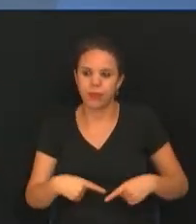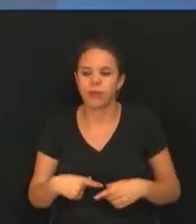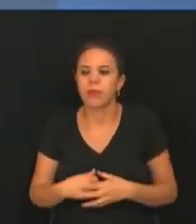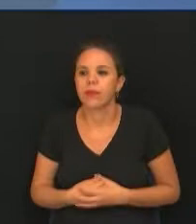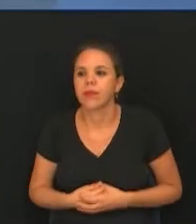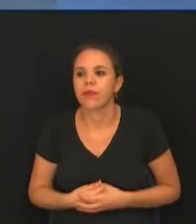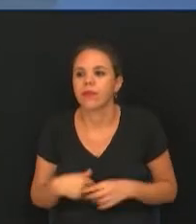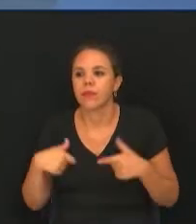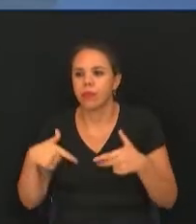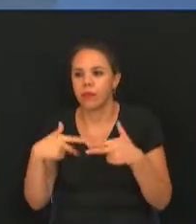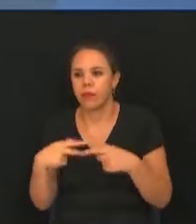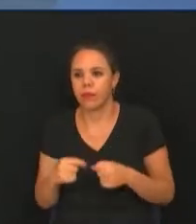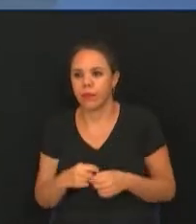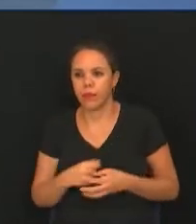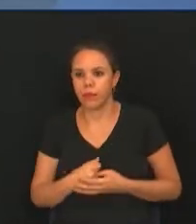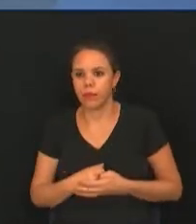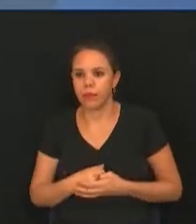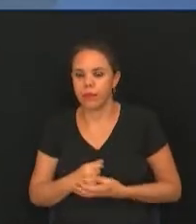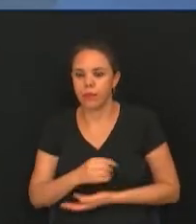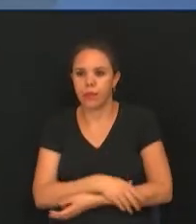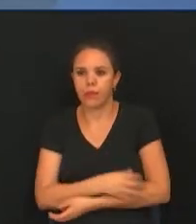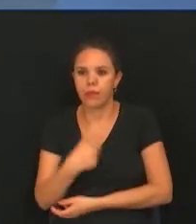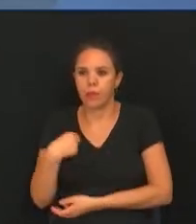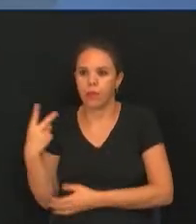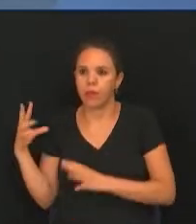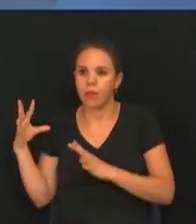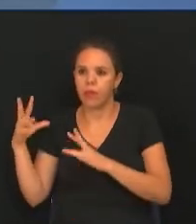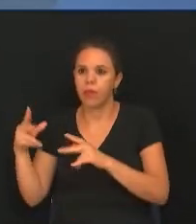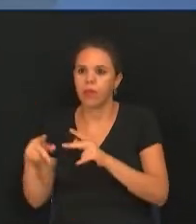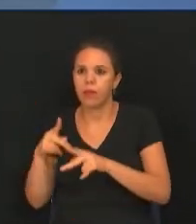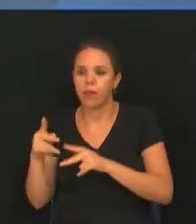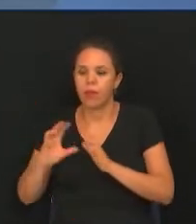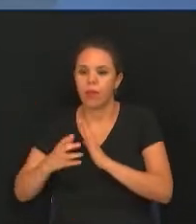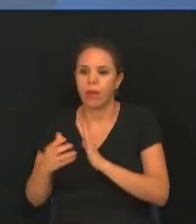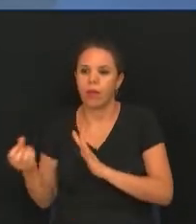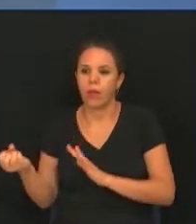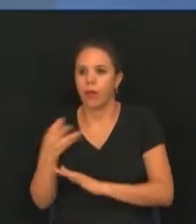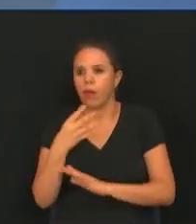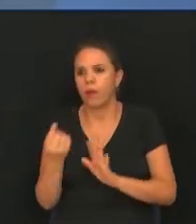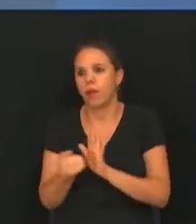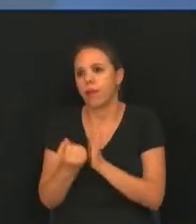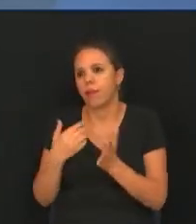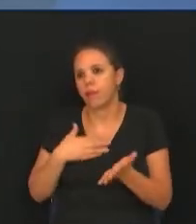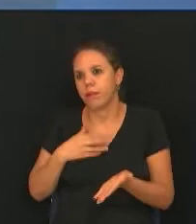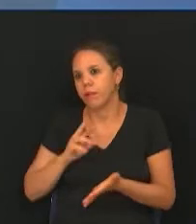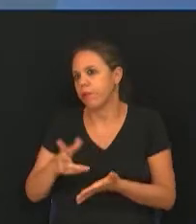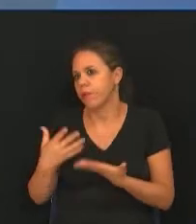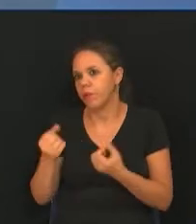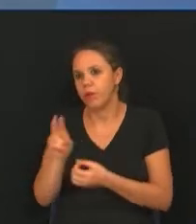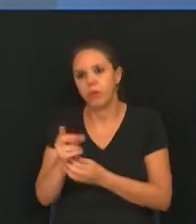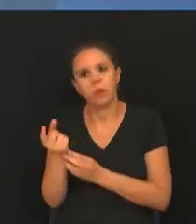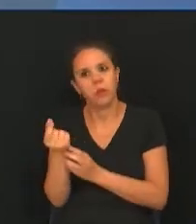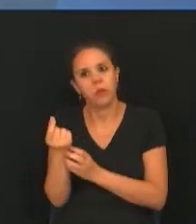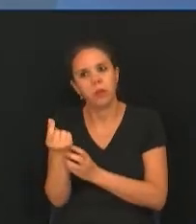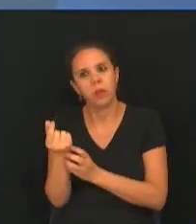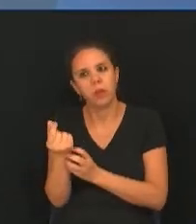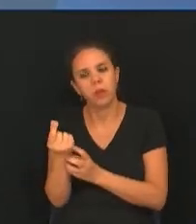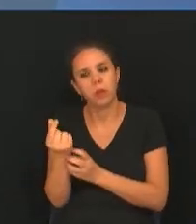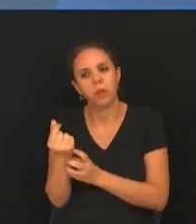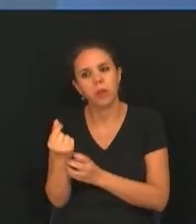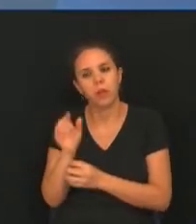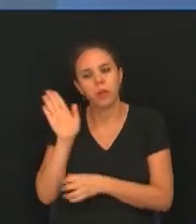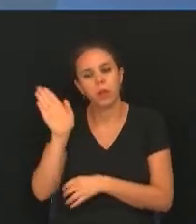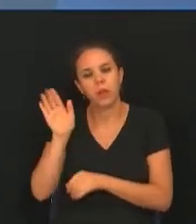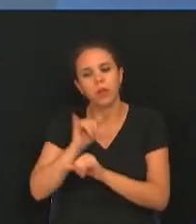ação. Inclusive, eu e como todos os mandatários do Partido Novo, a gente não usou nenhum centavo para financiar